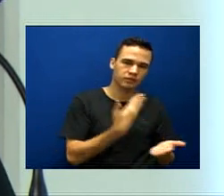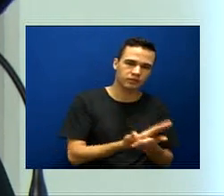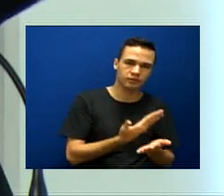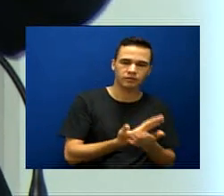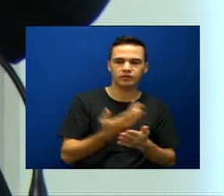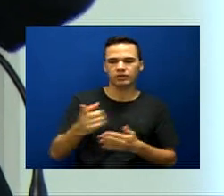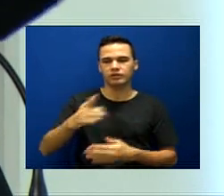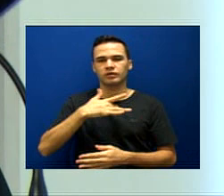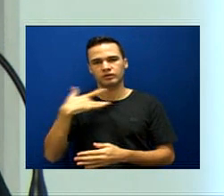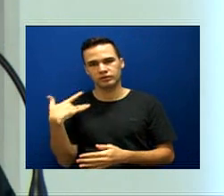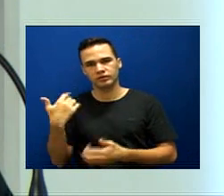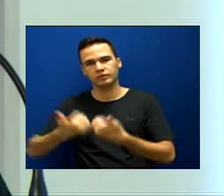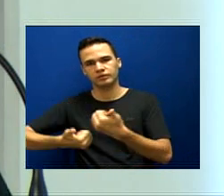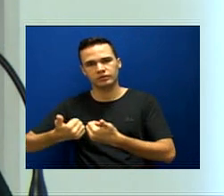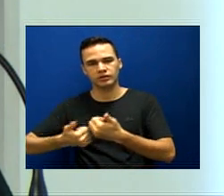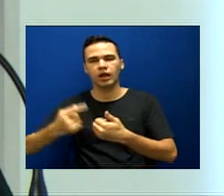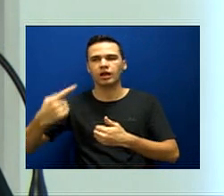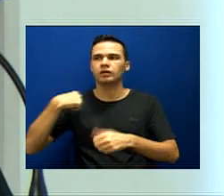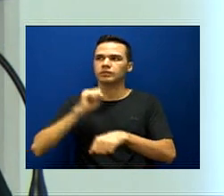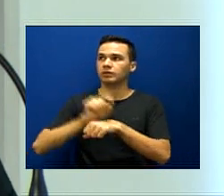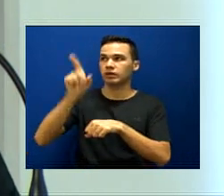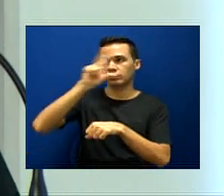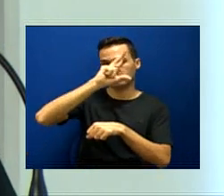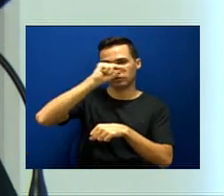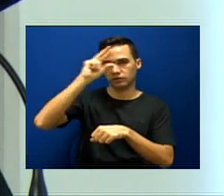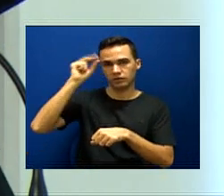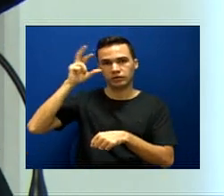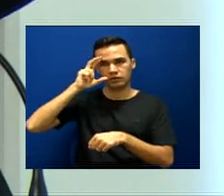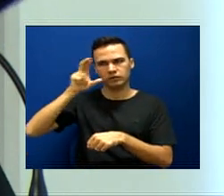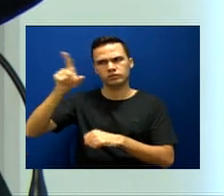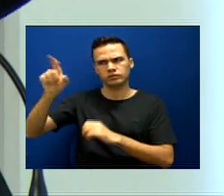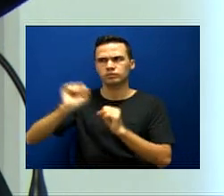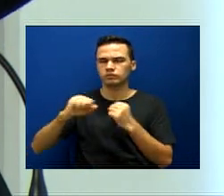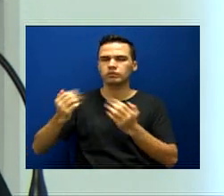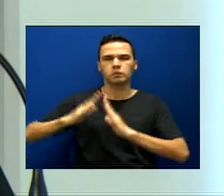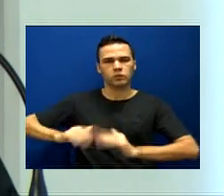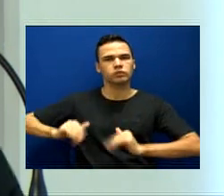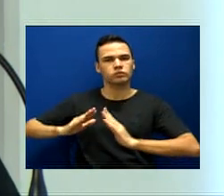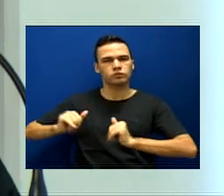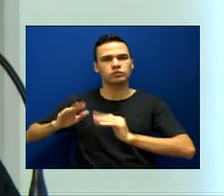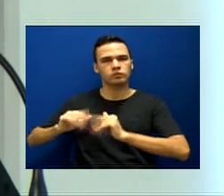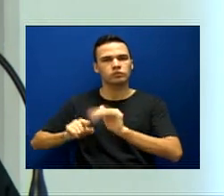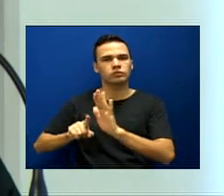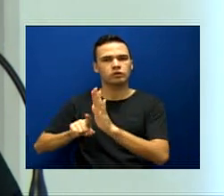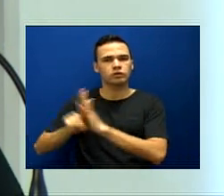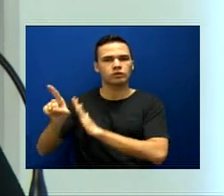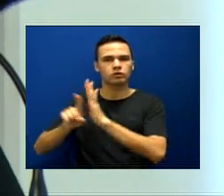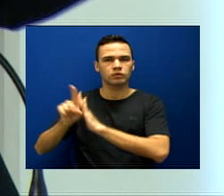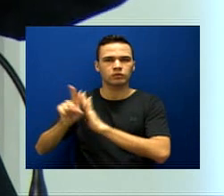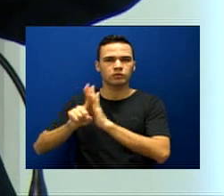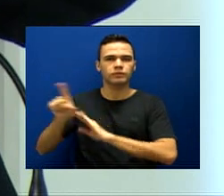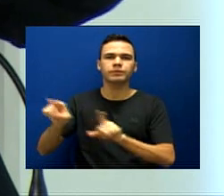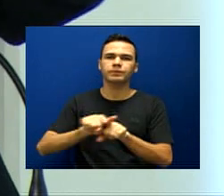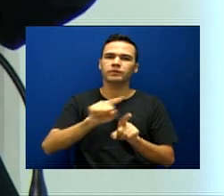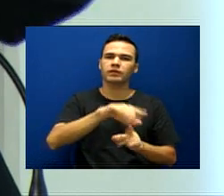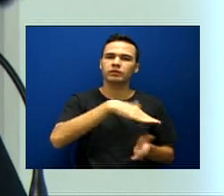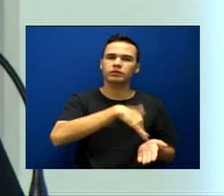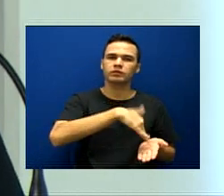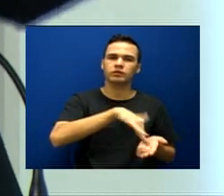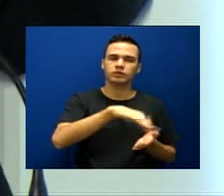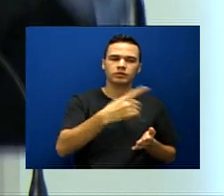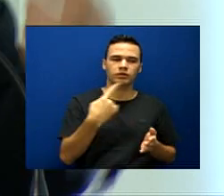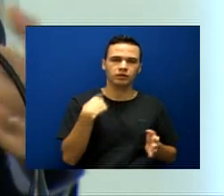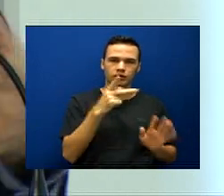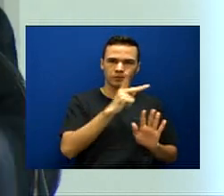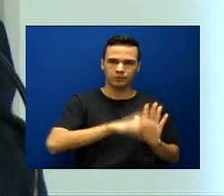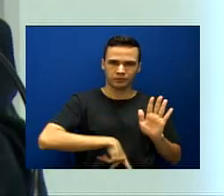área de esportes, o mais diverso. E espero que ele esteja fazendo isso. Já cobrei mais vezes ele, e cobrei, inclusive, o secretário de Planejamento,